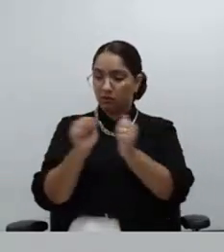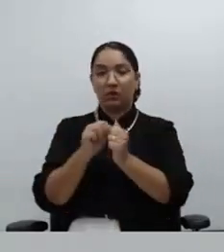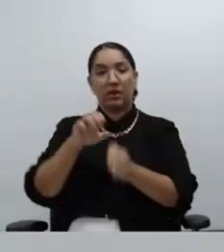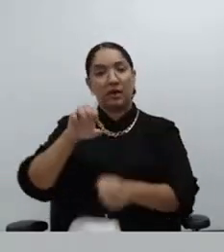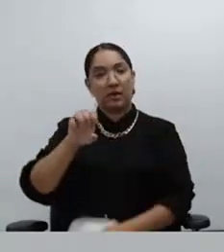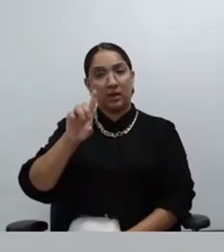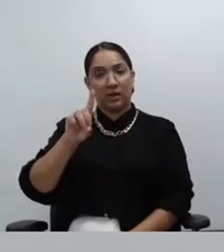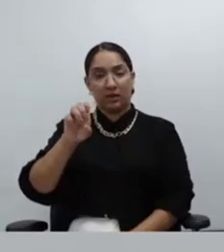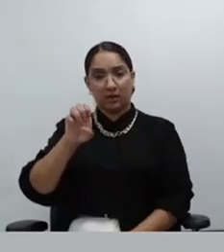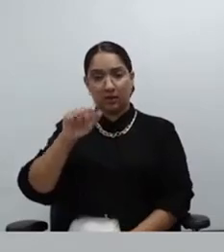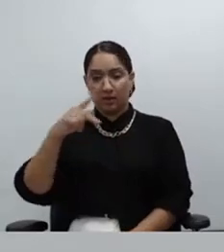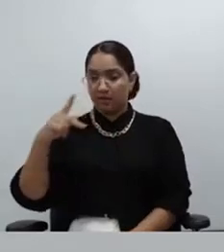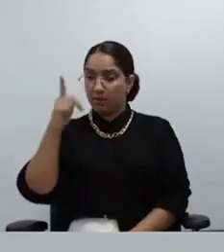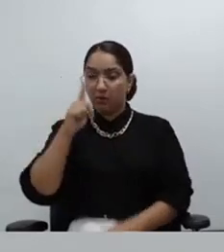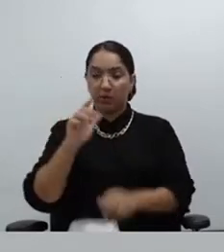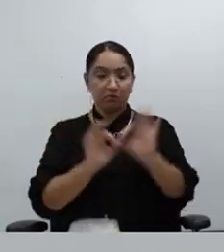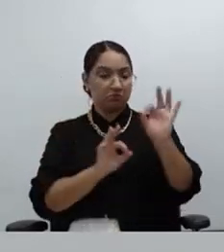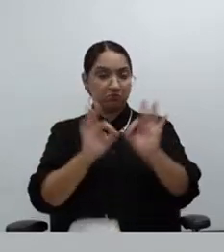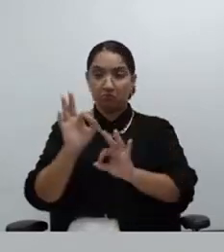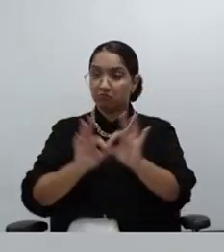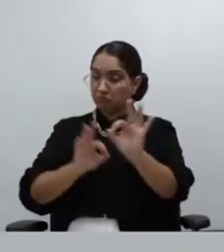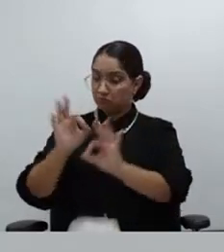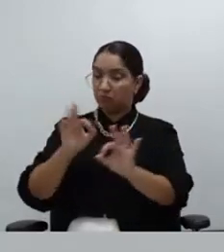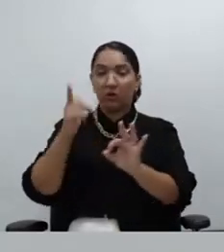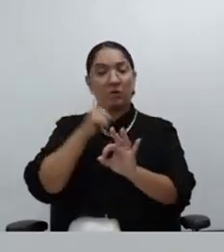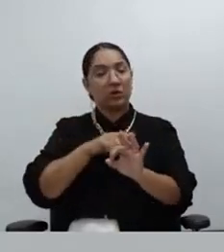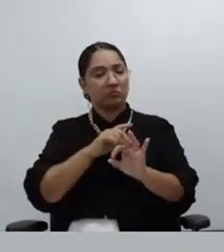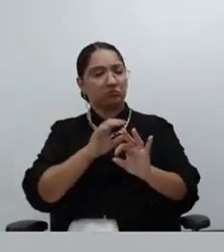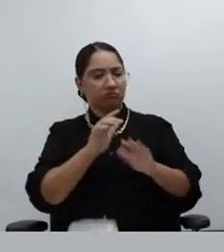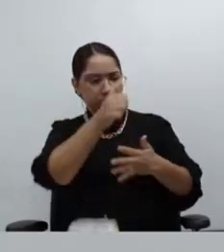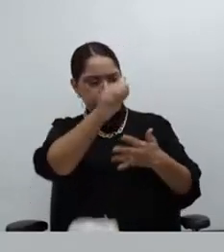uma reunião de alinhamento com a diretoria da EDEP,